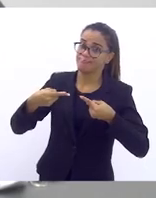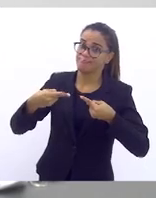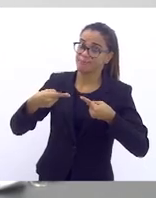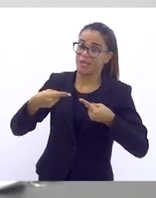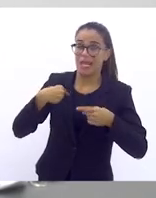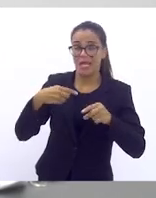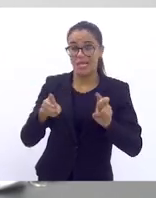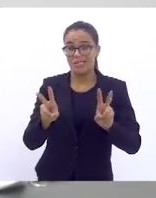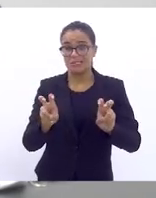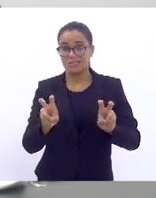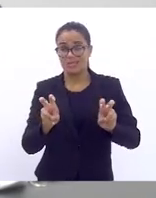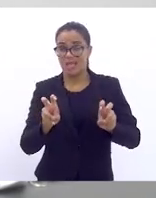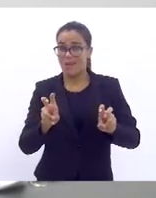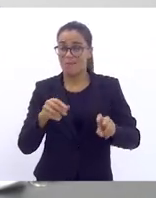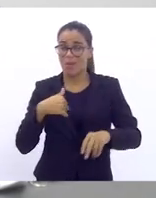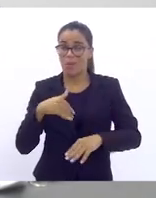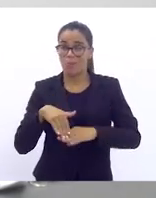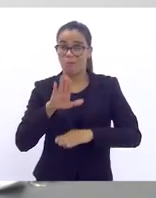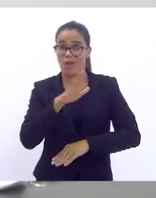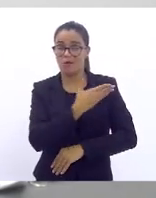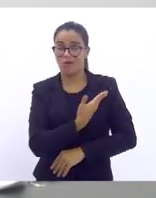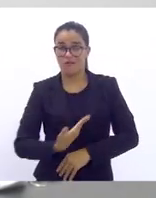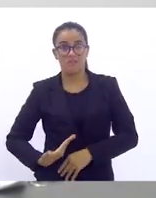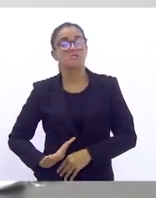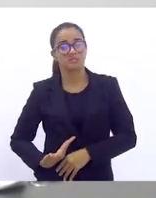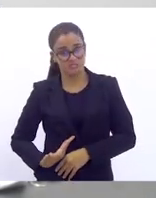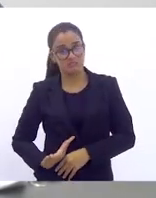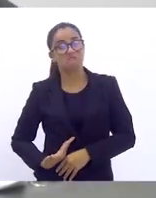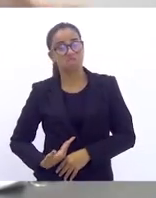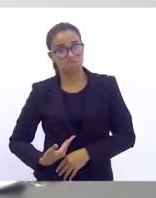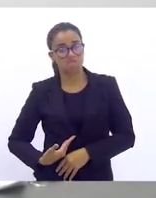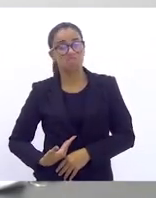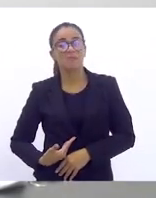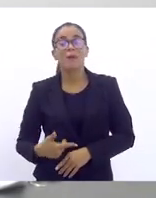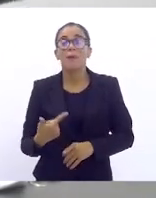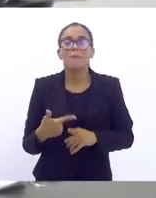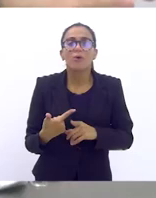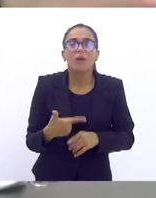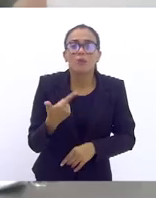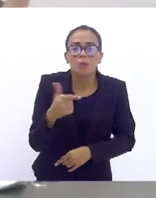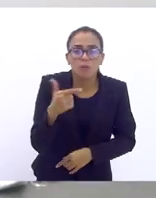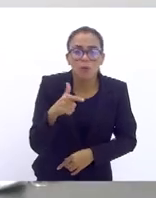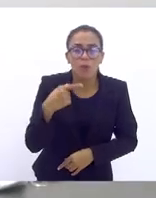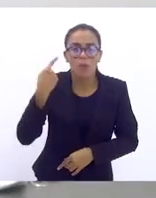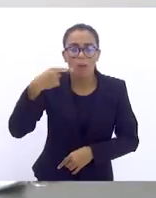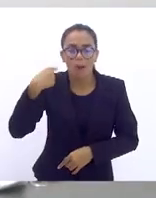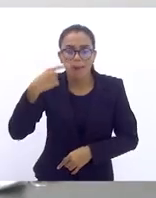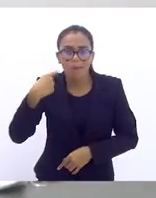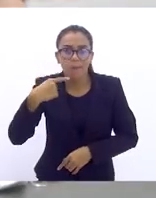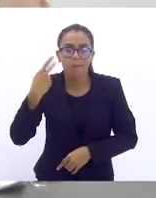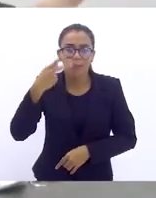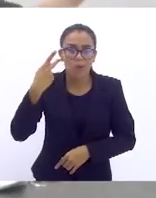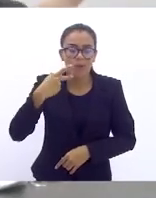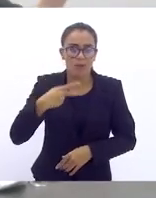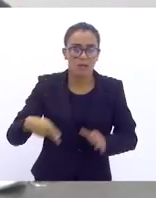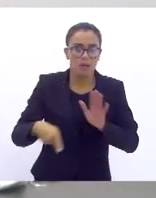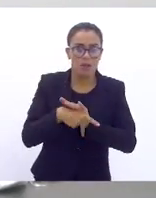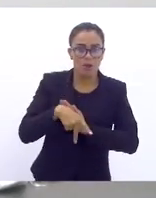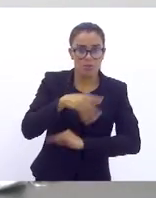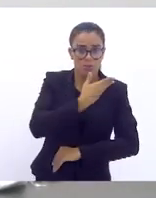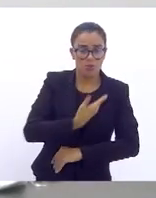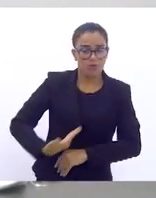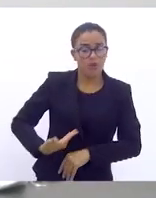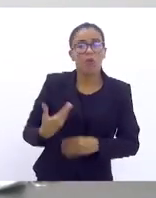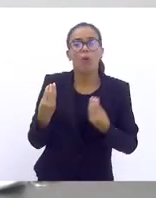eu sou o mais governista de todos os deputados porque se a gente não tiver uma política de estado ele não vai ter nada